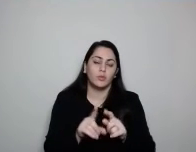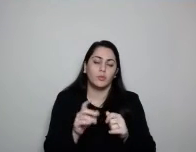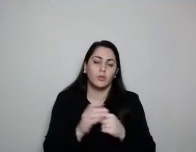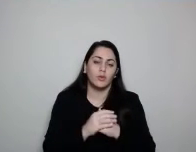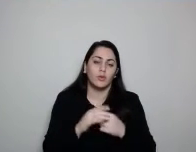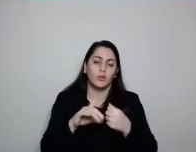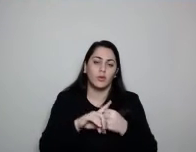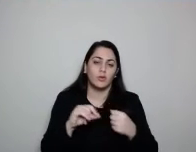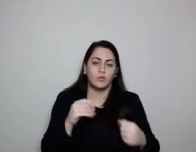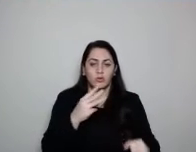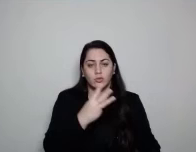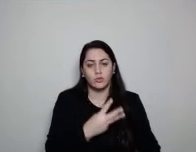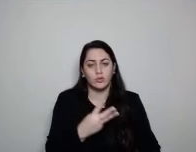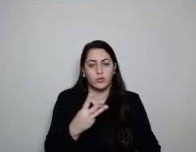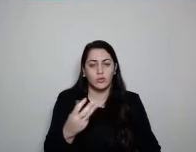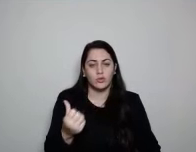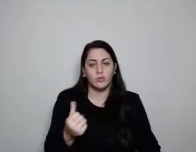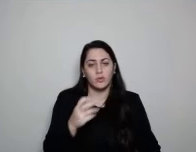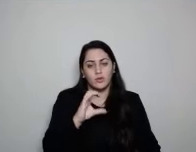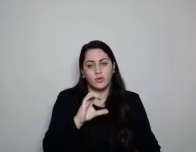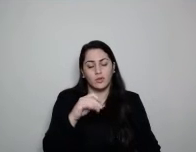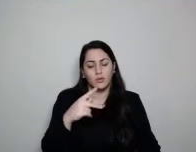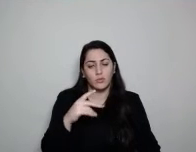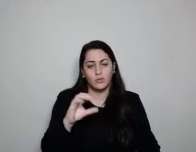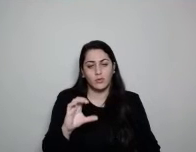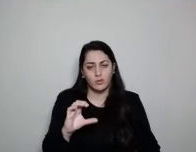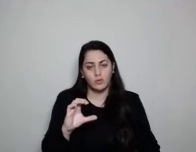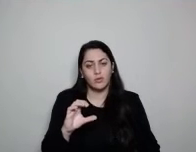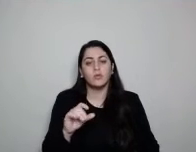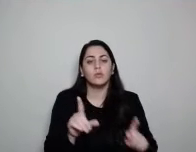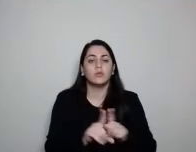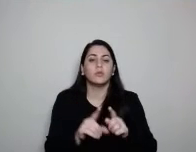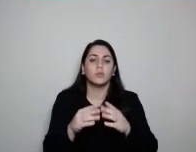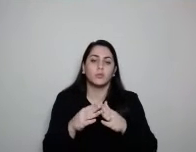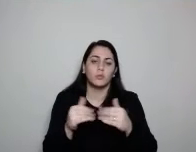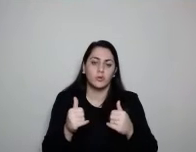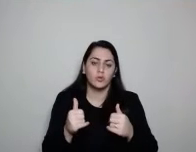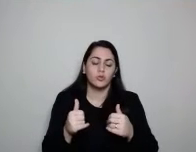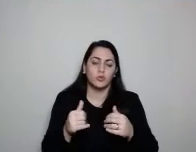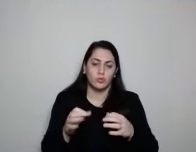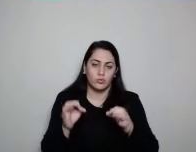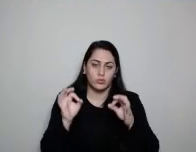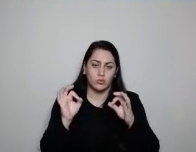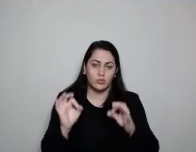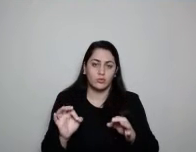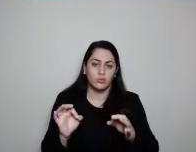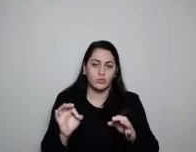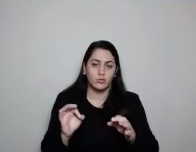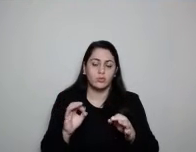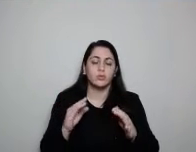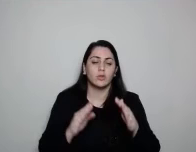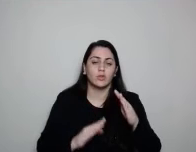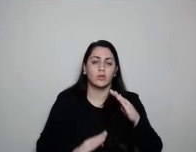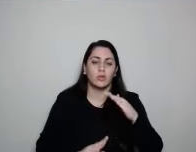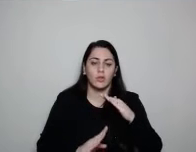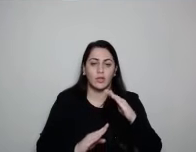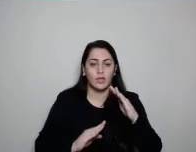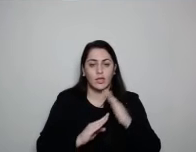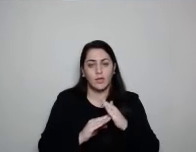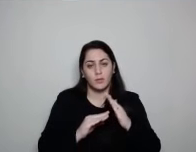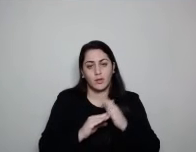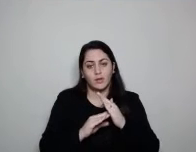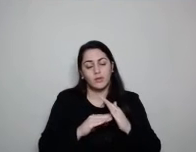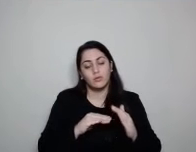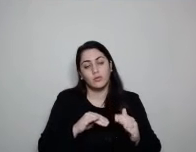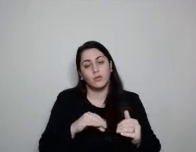CPC, sentença ultra petita, pedido certo e determinado, necessidade de limitação da indenização por